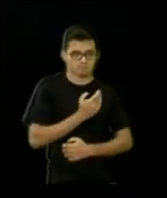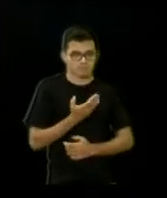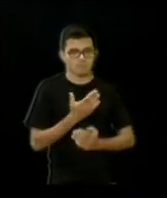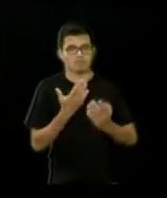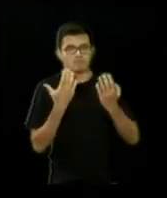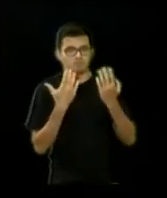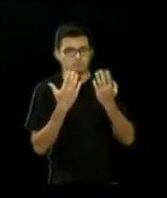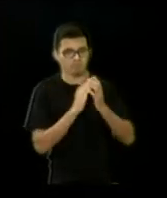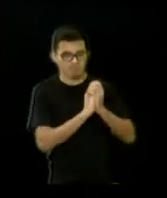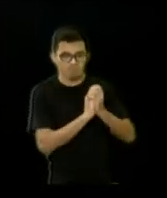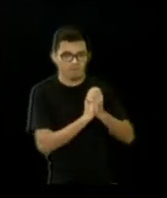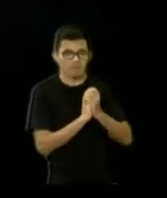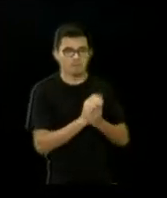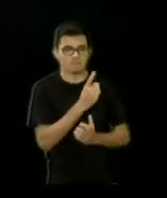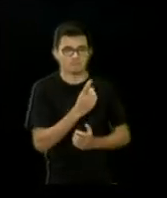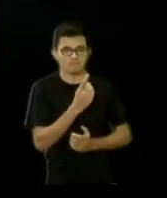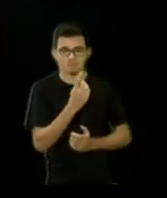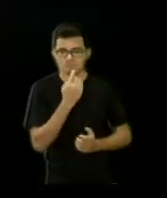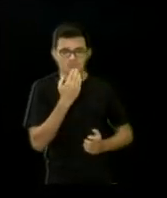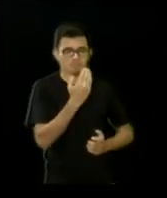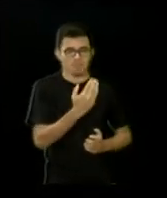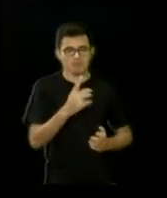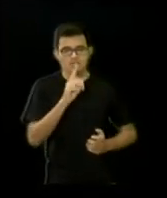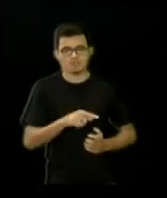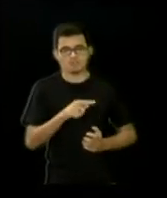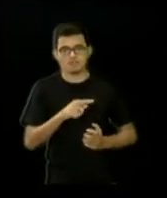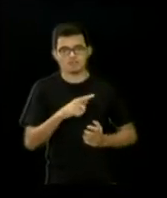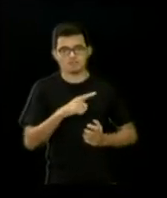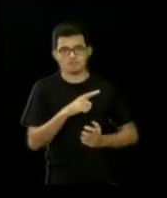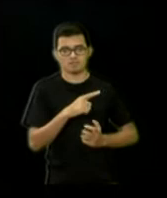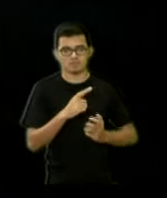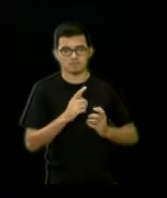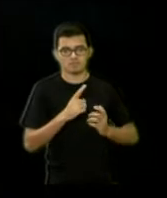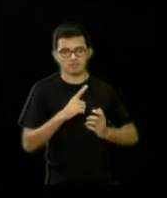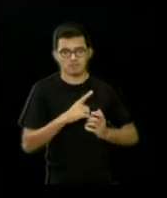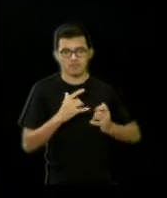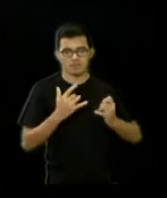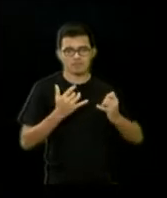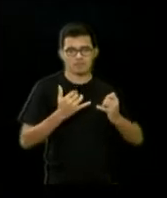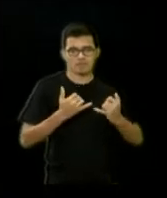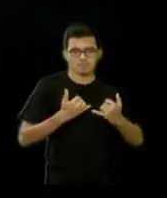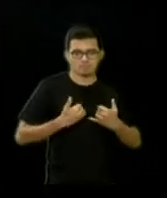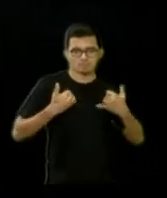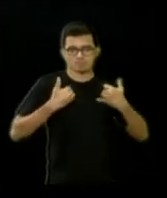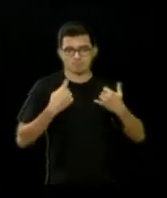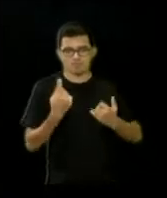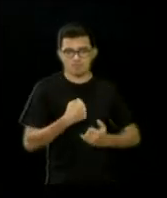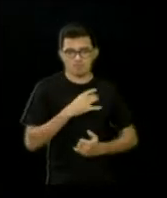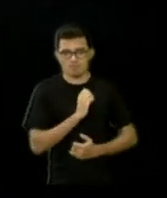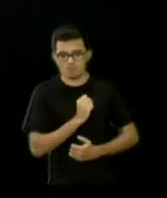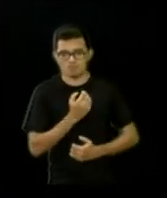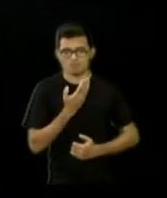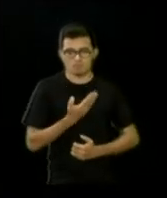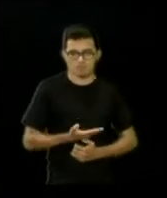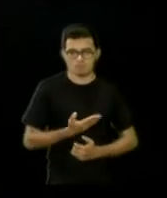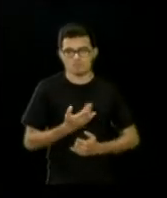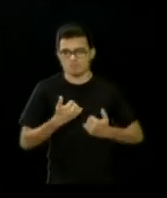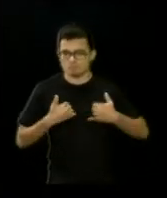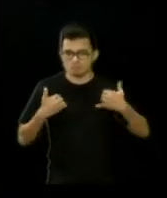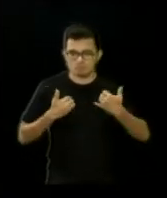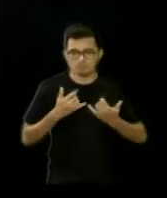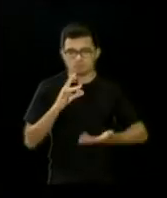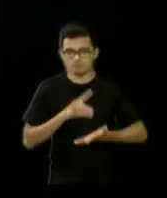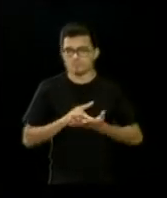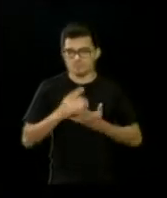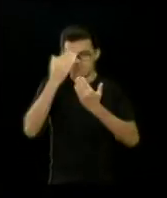parabéns. Você merece essa homenagem que eles prepararam para você. Eu te amo muito e tenho muito orgulho. Obrigado por tudo